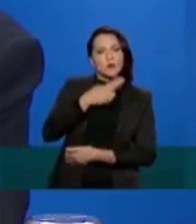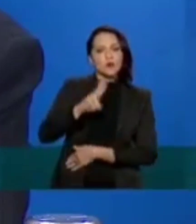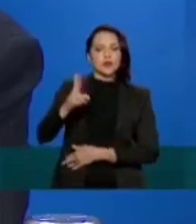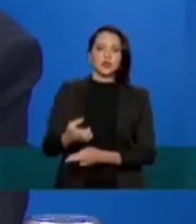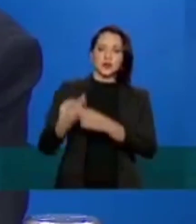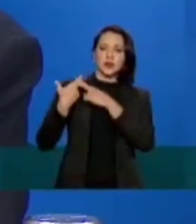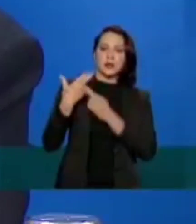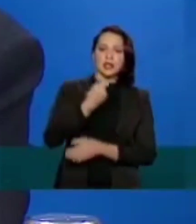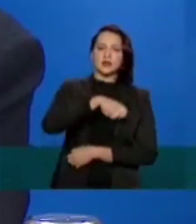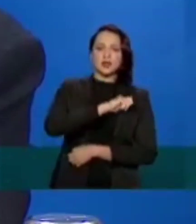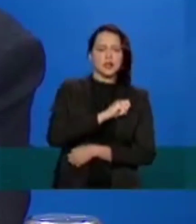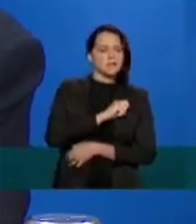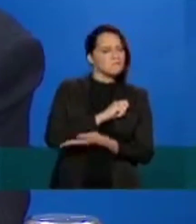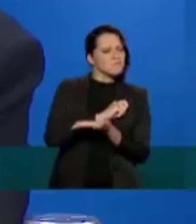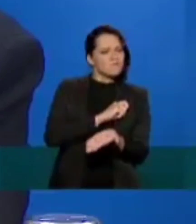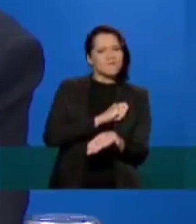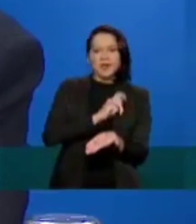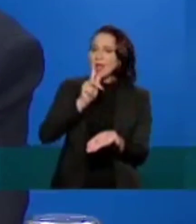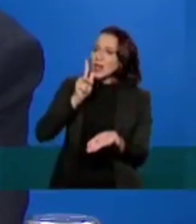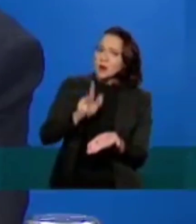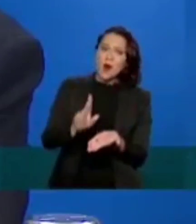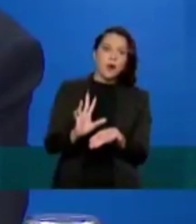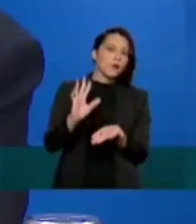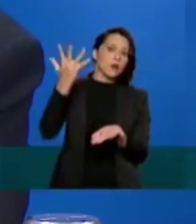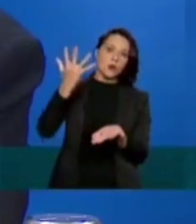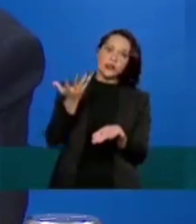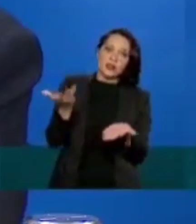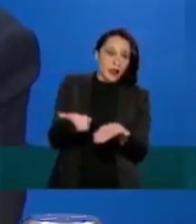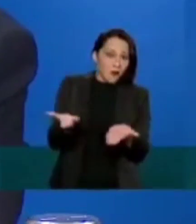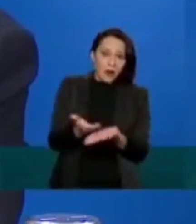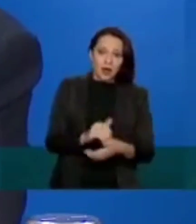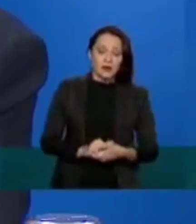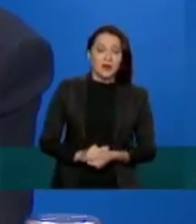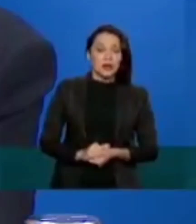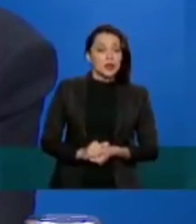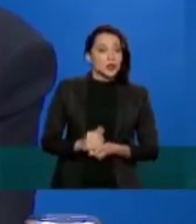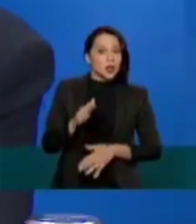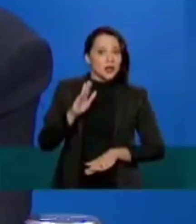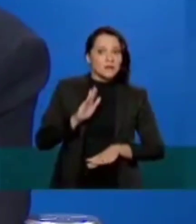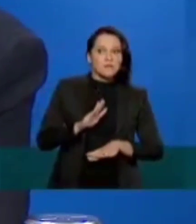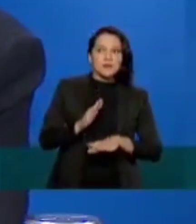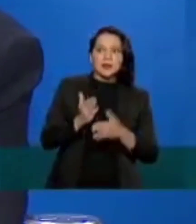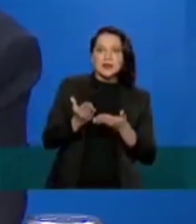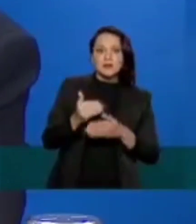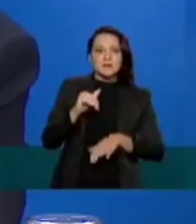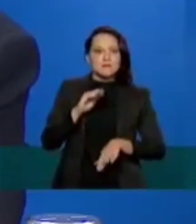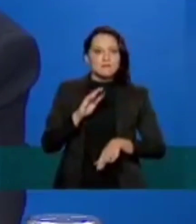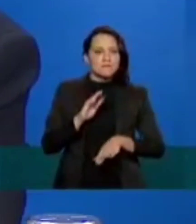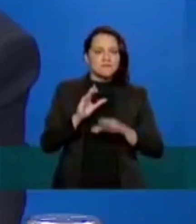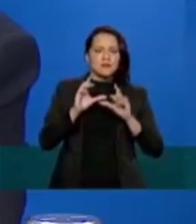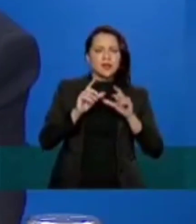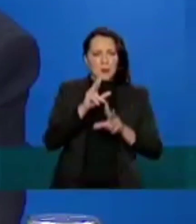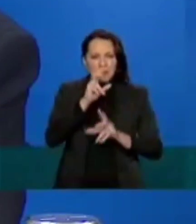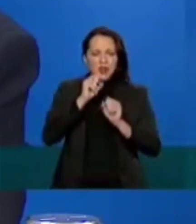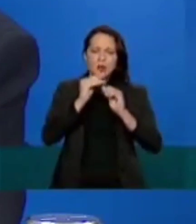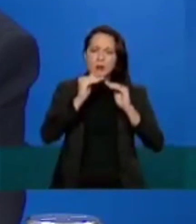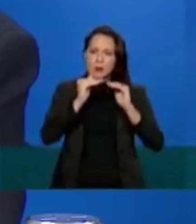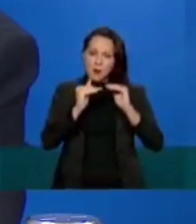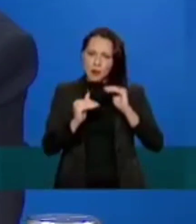de responsabilidade fiscal. É exatamente o mesmo caso que vai acontecer agora, numa intensidade muito, muito menor,